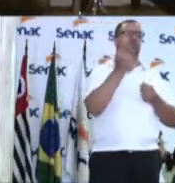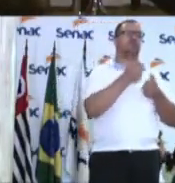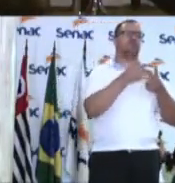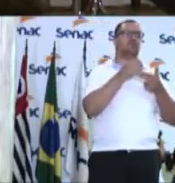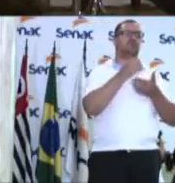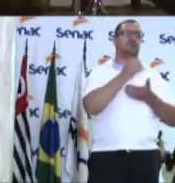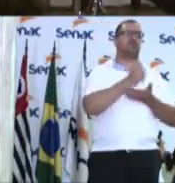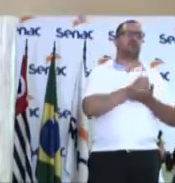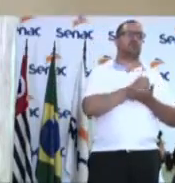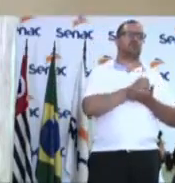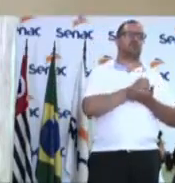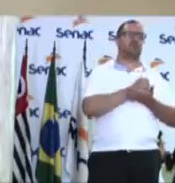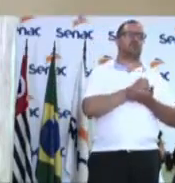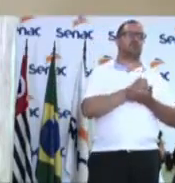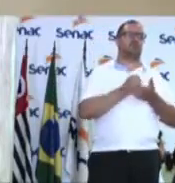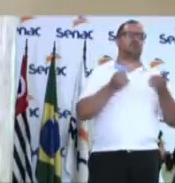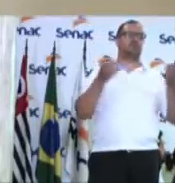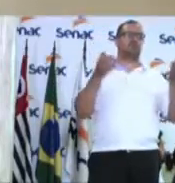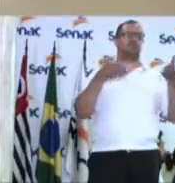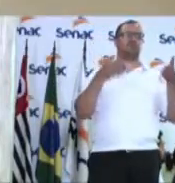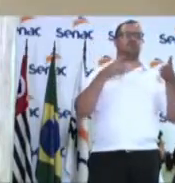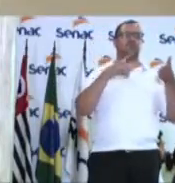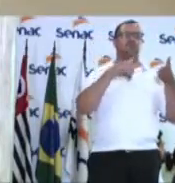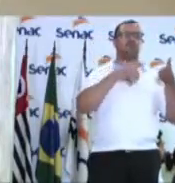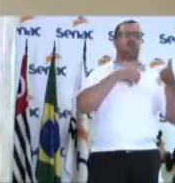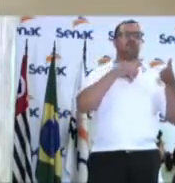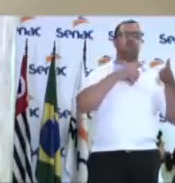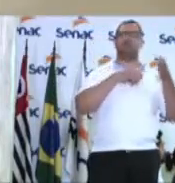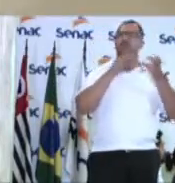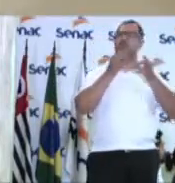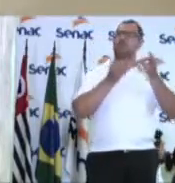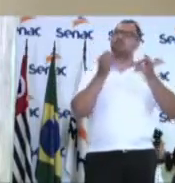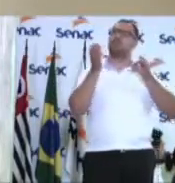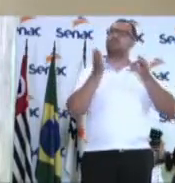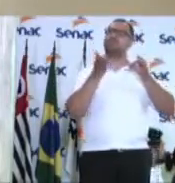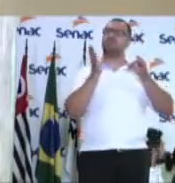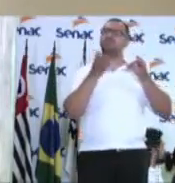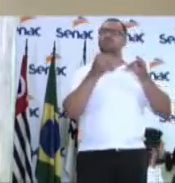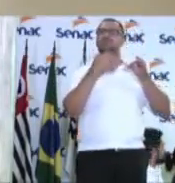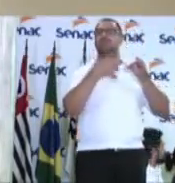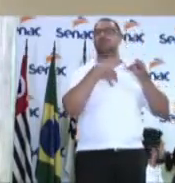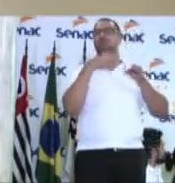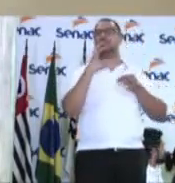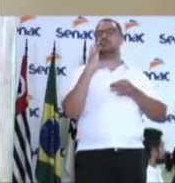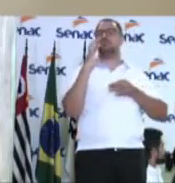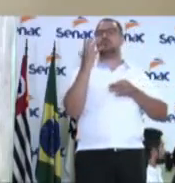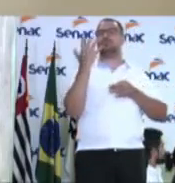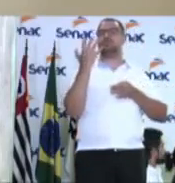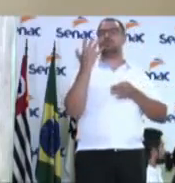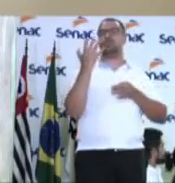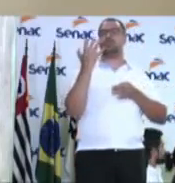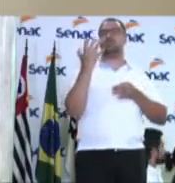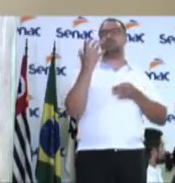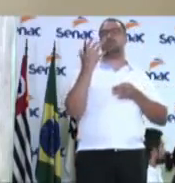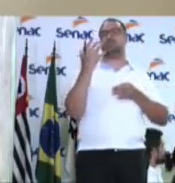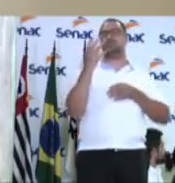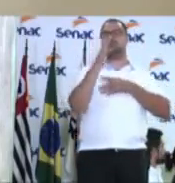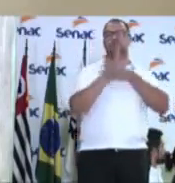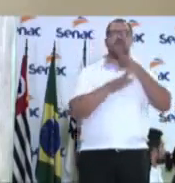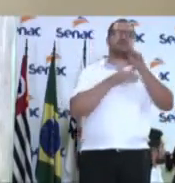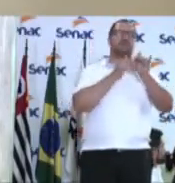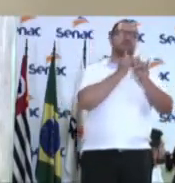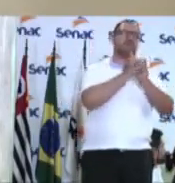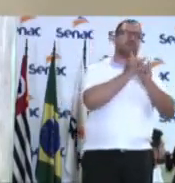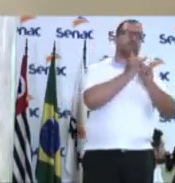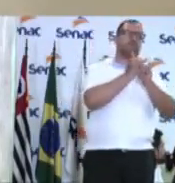marcas não sabiam como lidar. Hoje em dia, as marcas já estão mais preparadas para que isso vai acontecer, a crítica na internet, e já